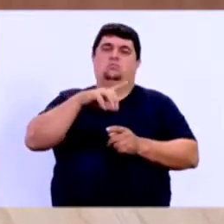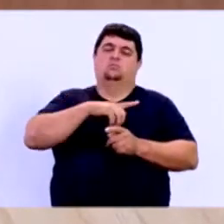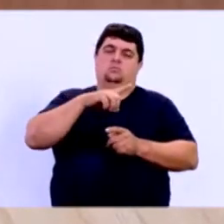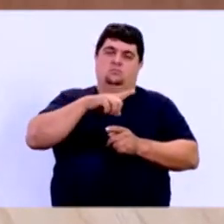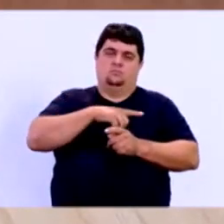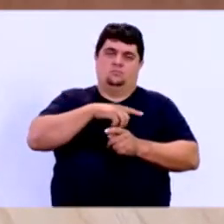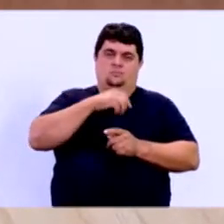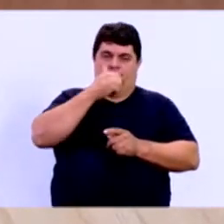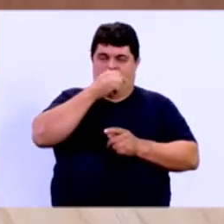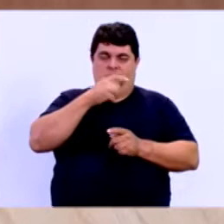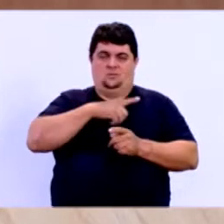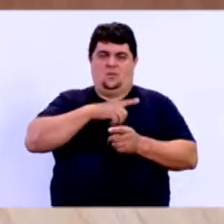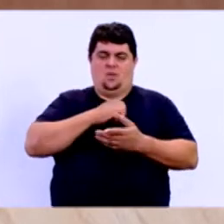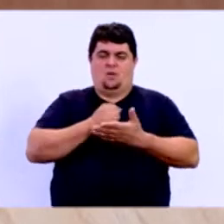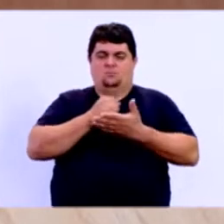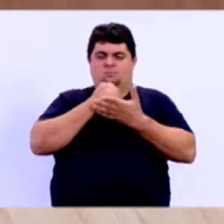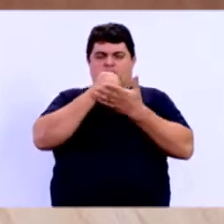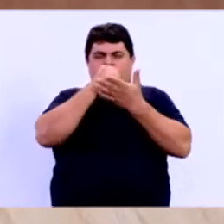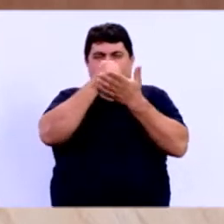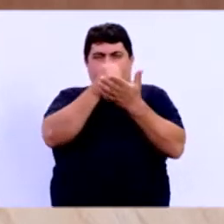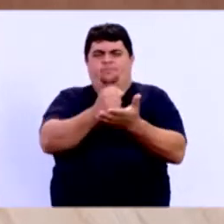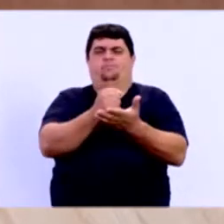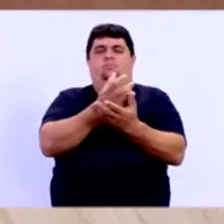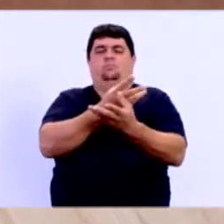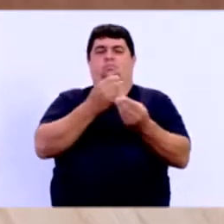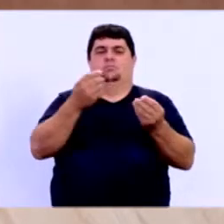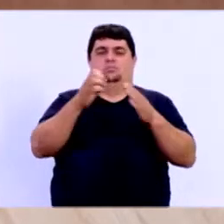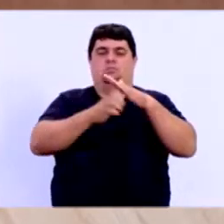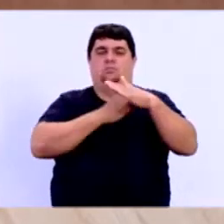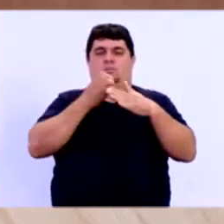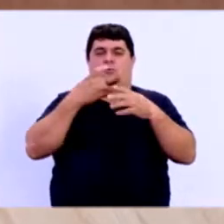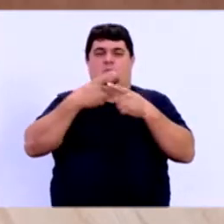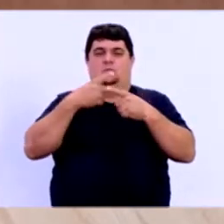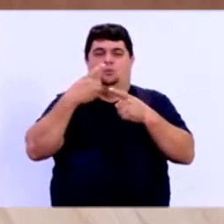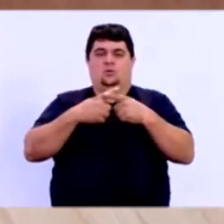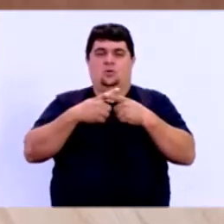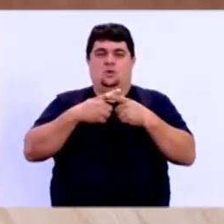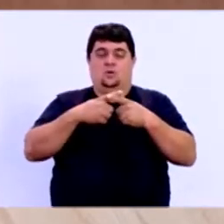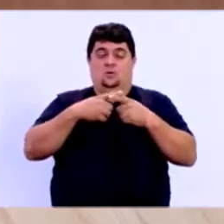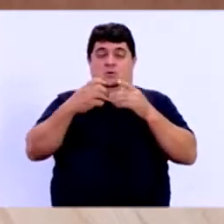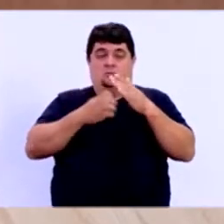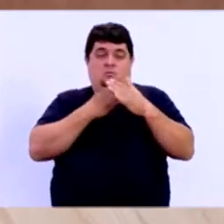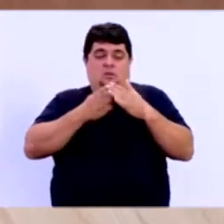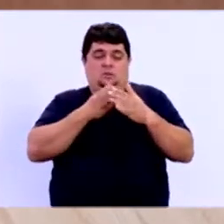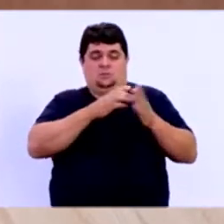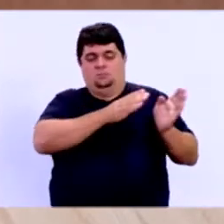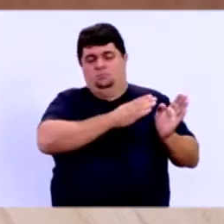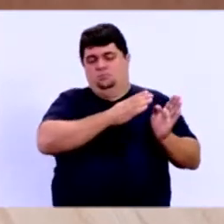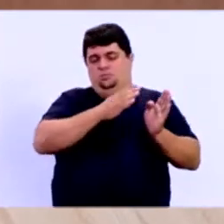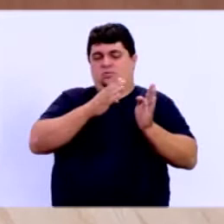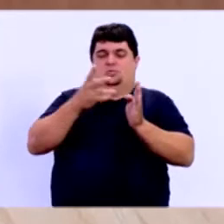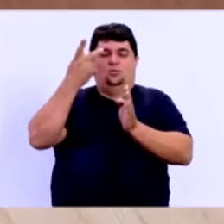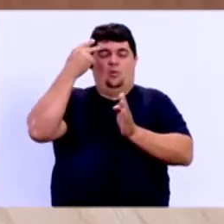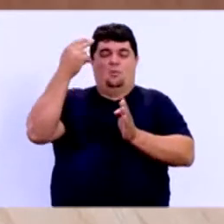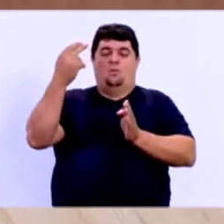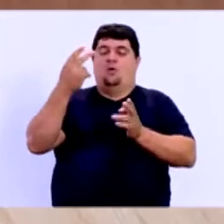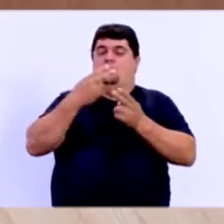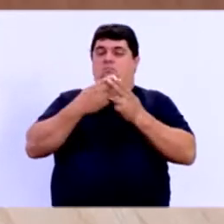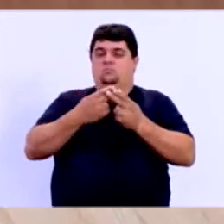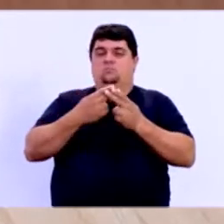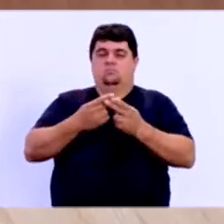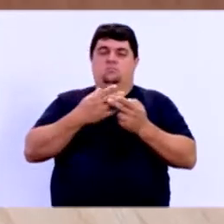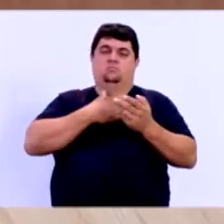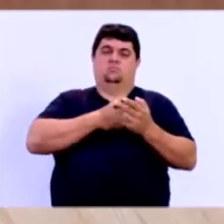o que dá sustentação para a organização, para que ela possa caminhar de uma forma tranquila, utilizando